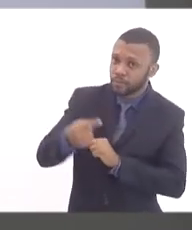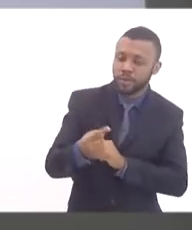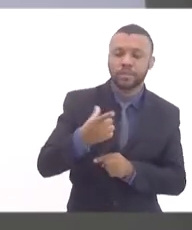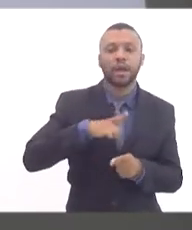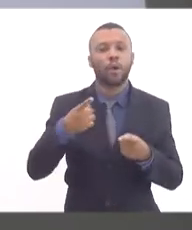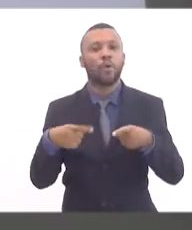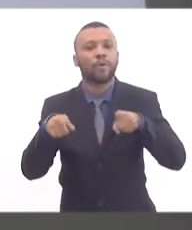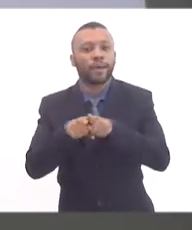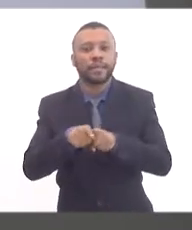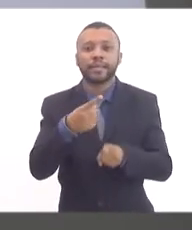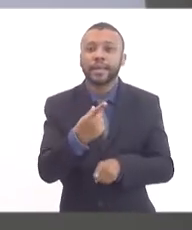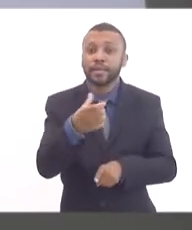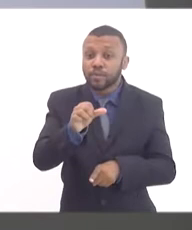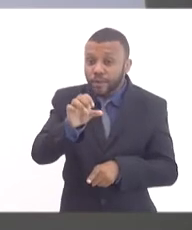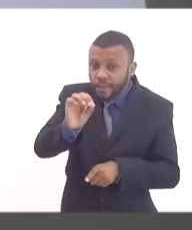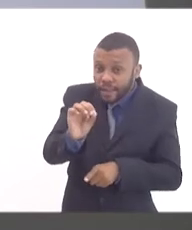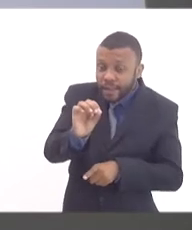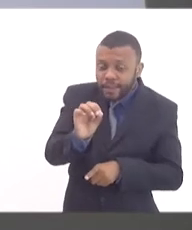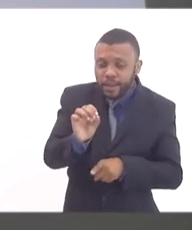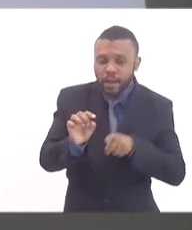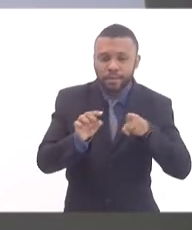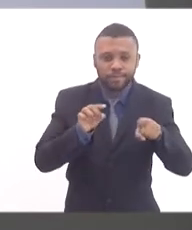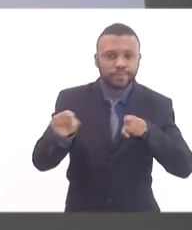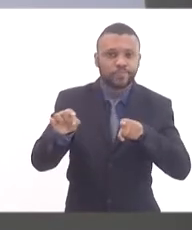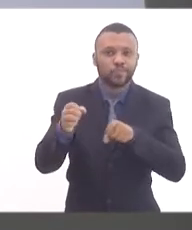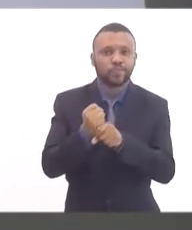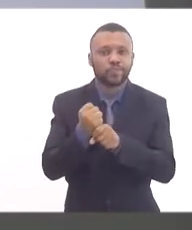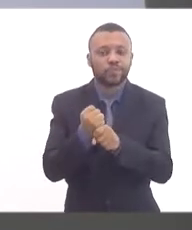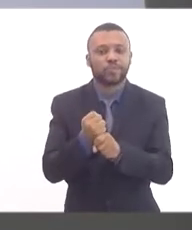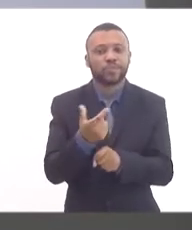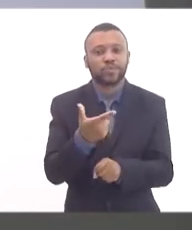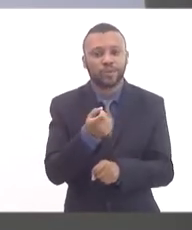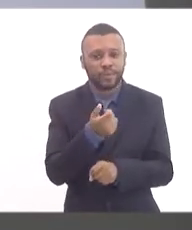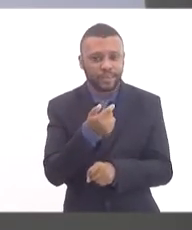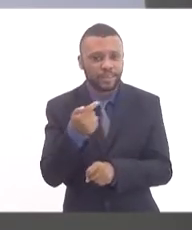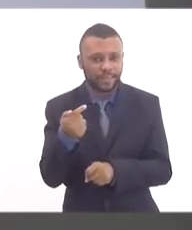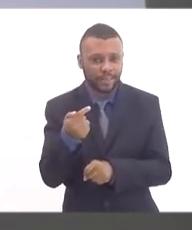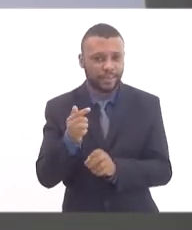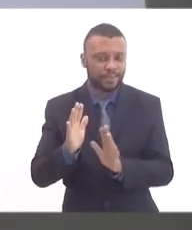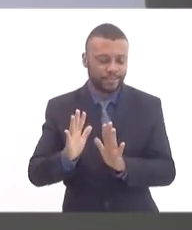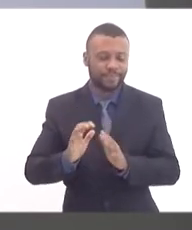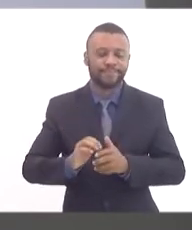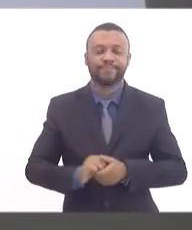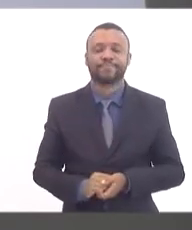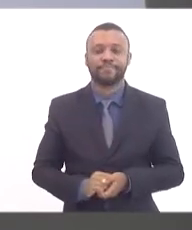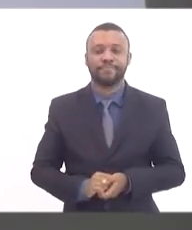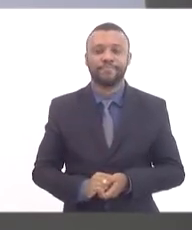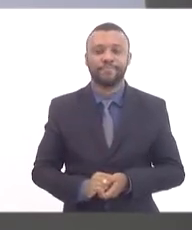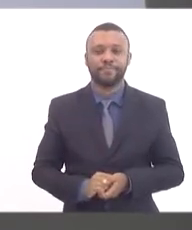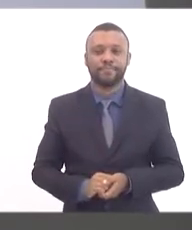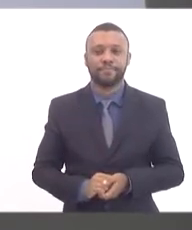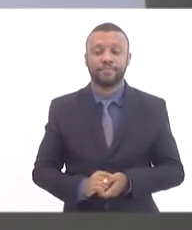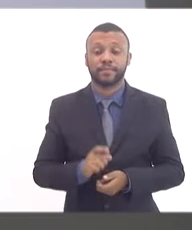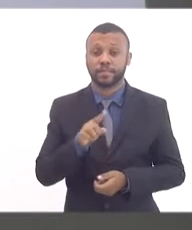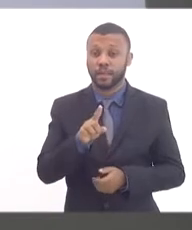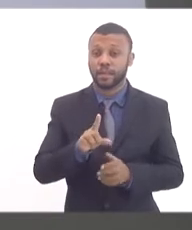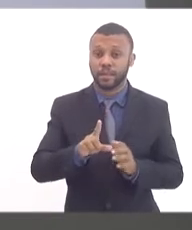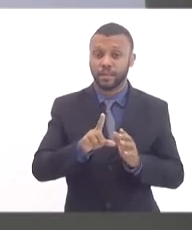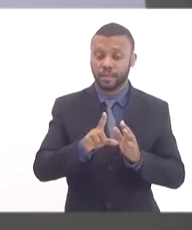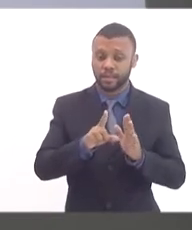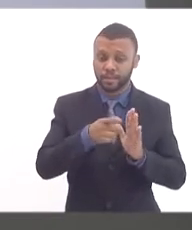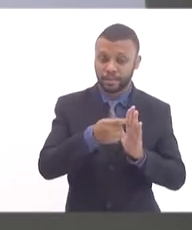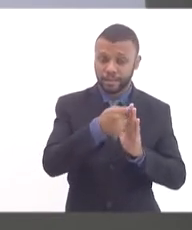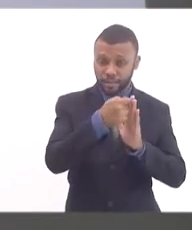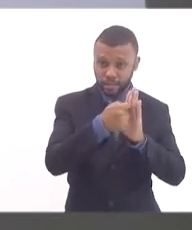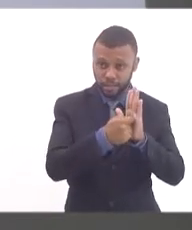convênio 190 ambos de 2017 tá É Esse instrumento que está sendo